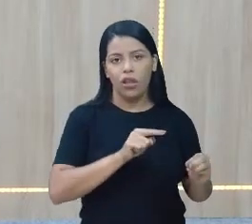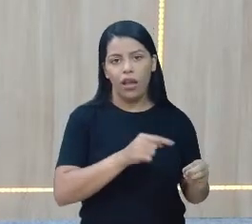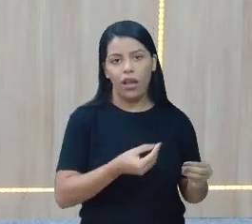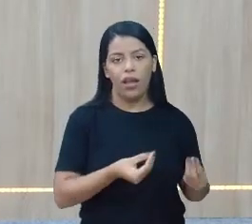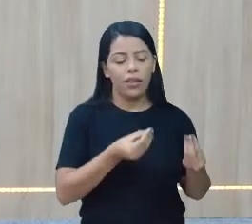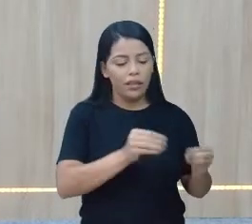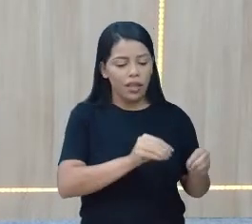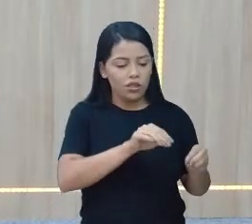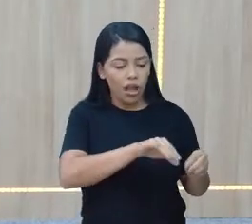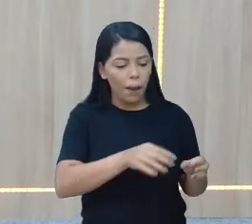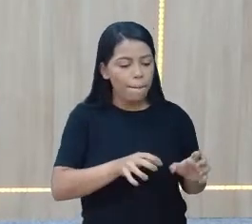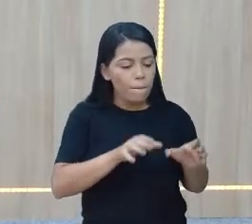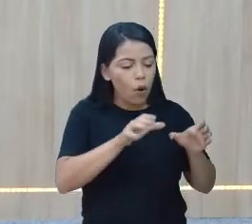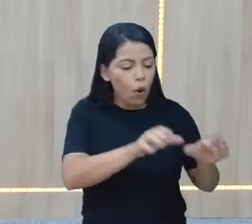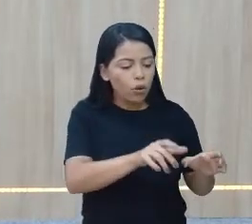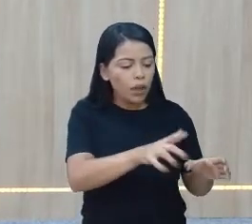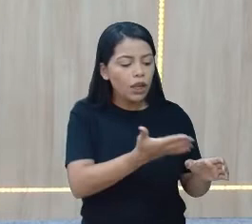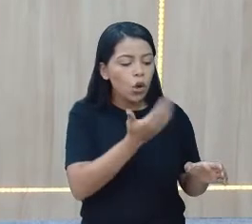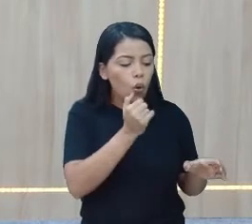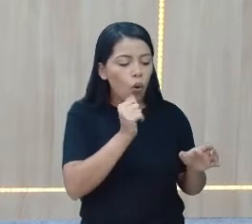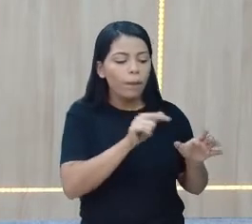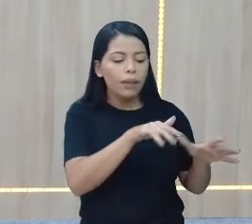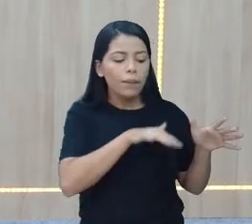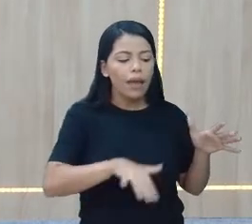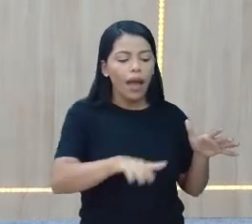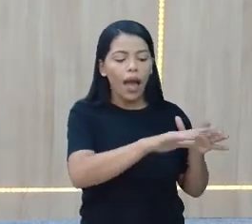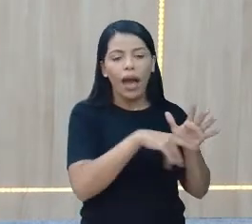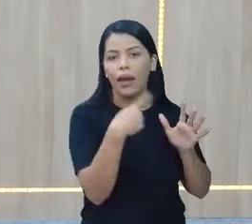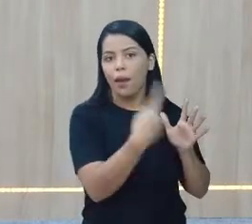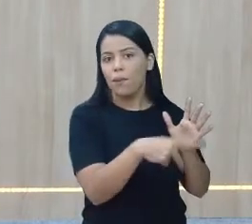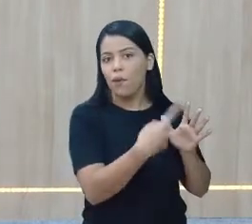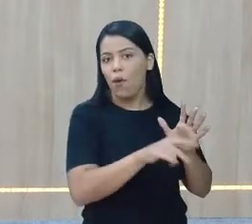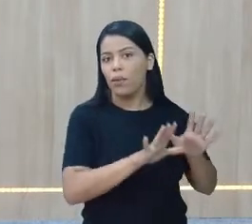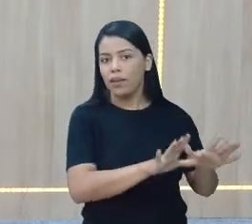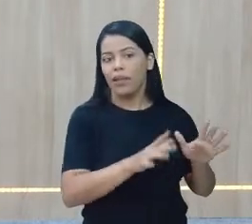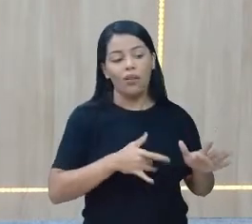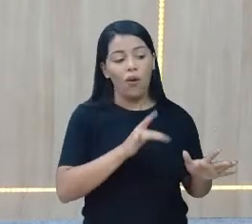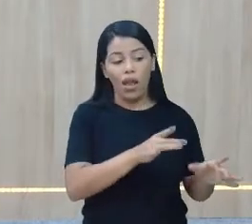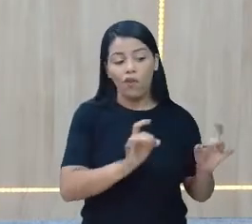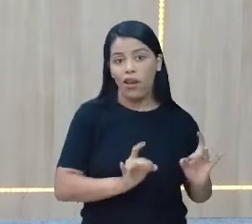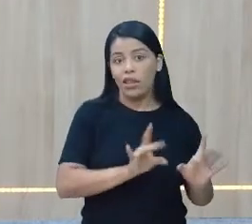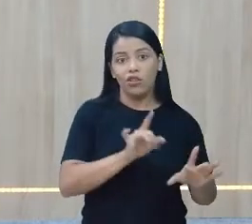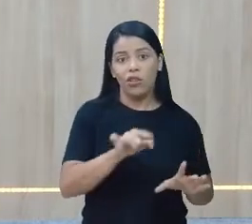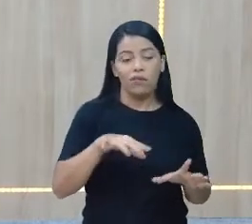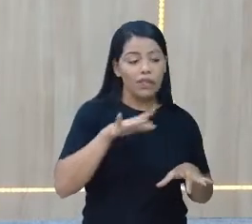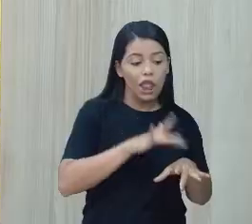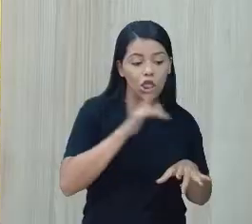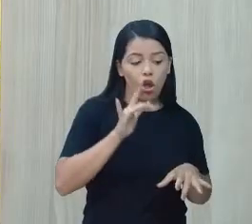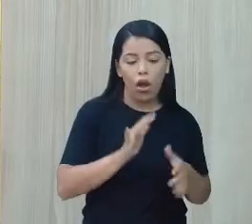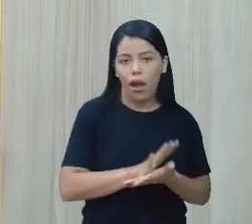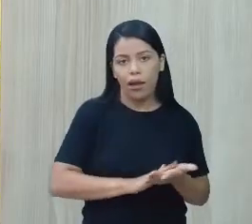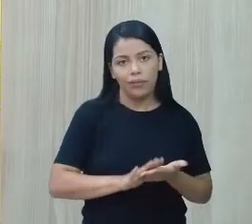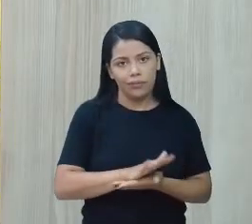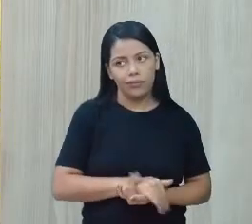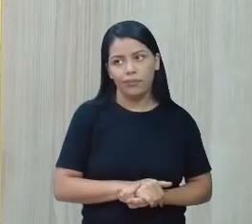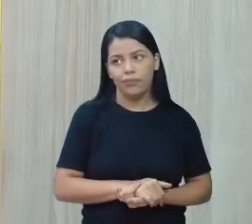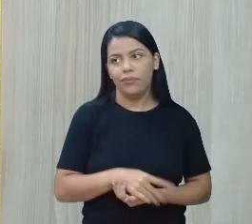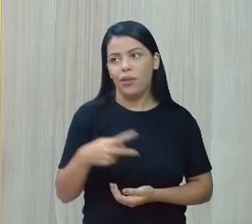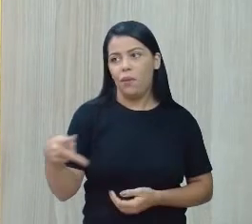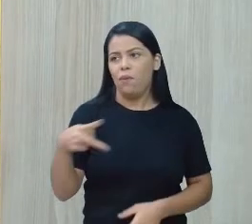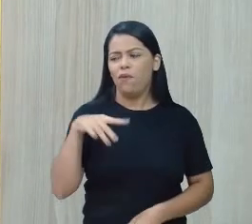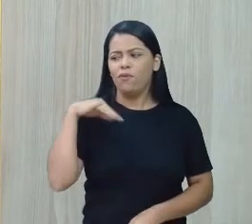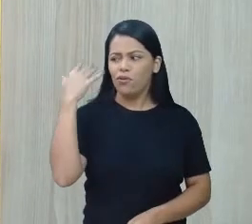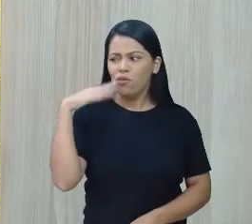atrever a tirar, ele não deixa tirar. Aquele território é dele. Dá logo um rosnado, né? Exatamente, professor. Que som